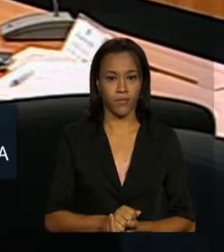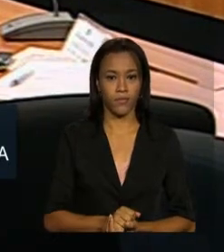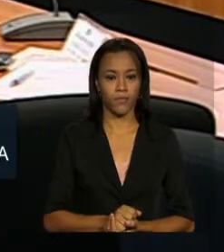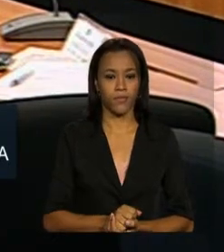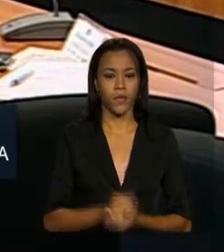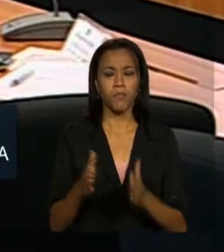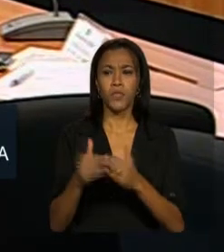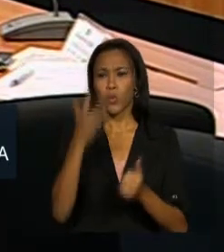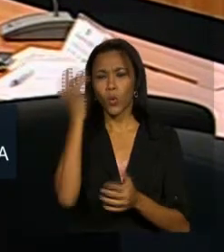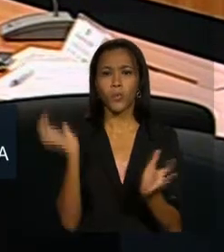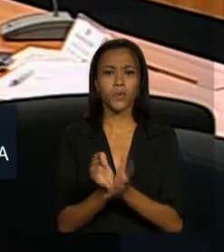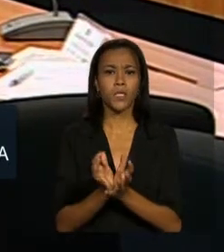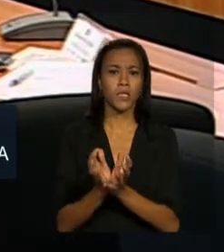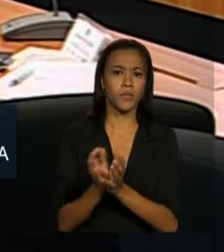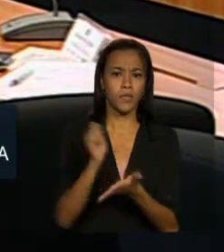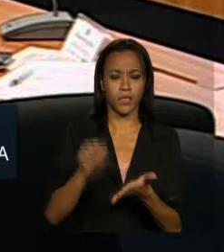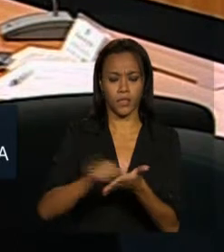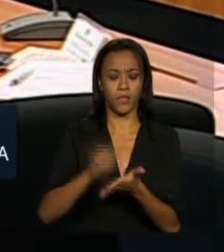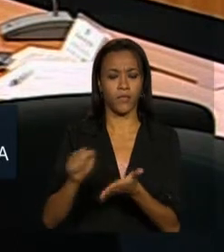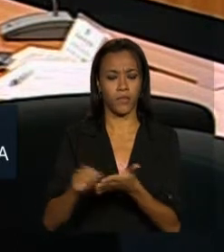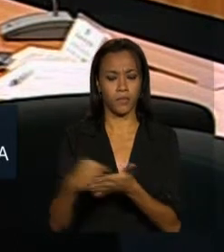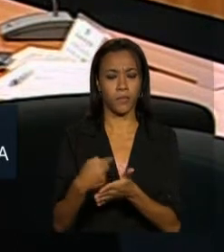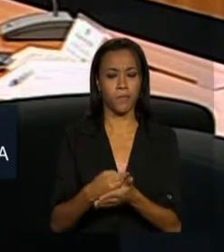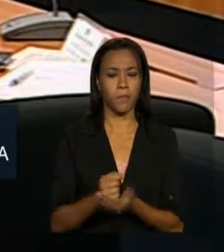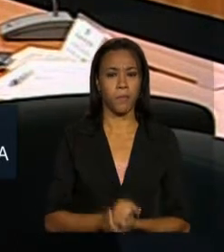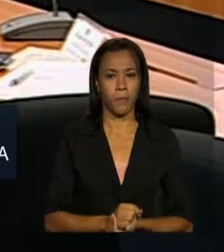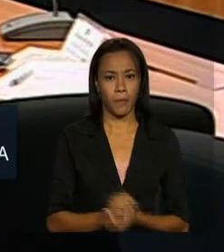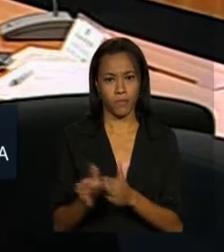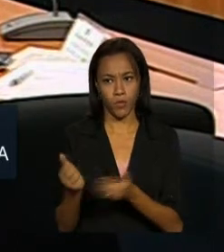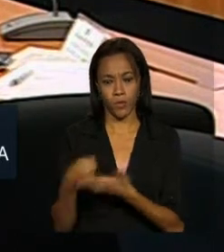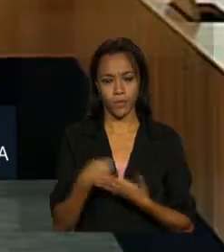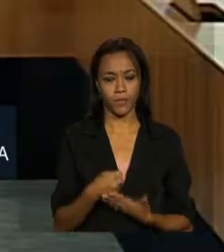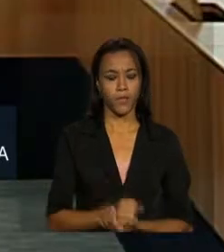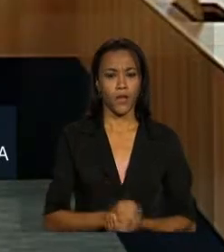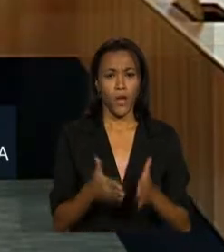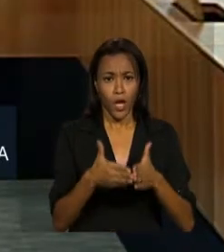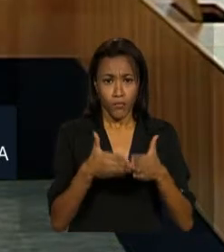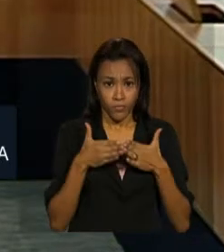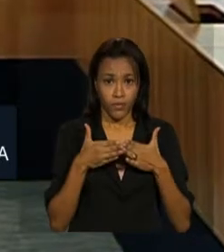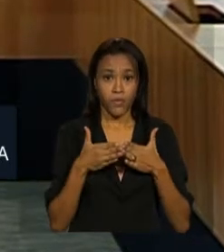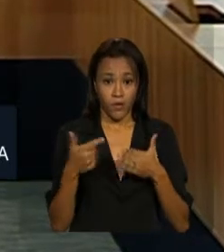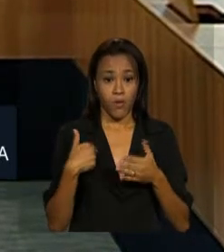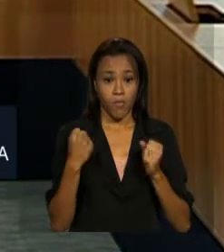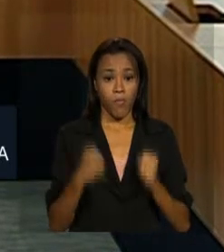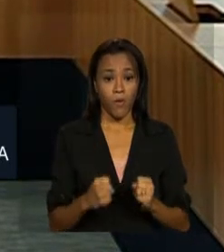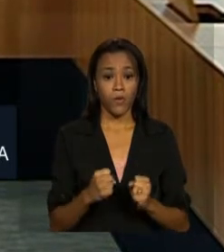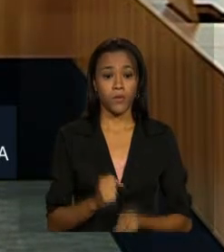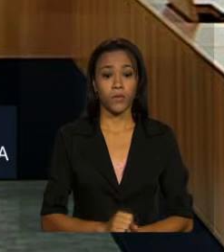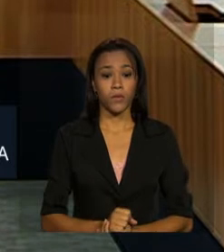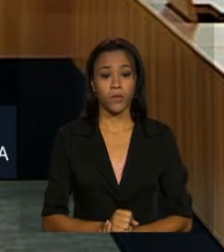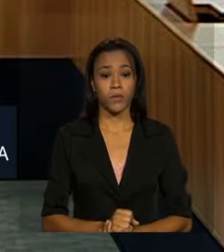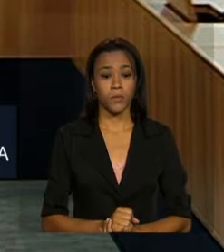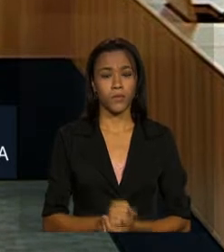me ajudasse aqui para inscrever a turma que está se inscrevendo. Por favor, eu posso fazer essas inscrições e a